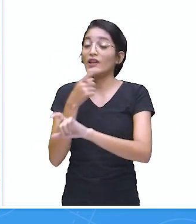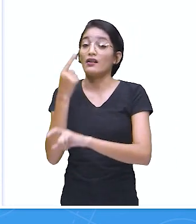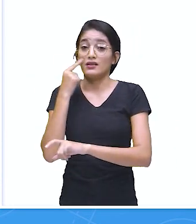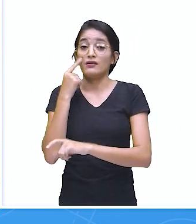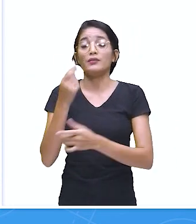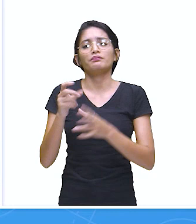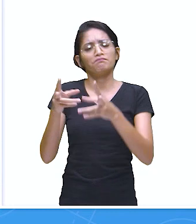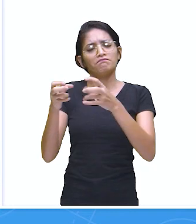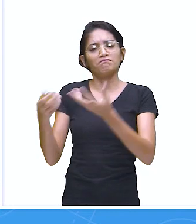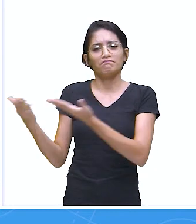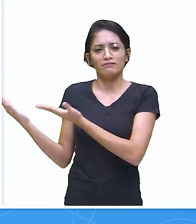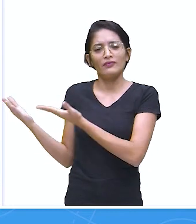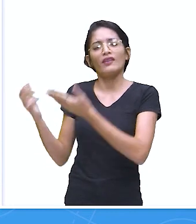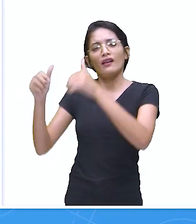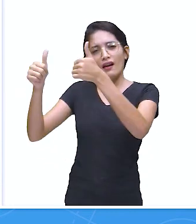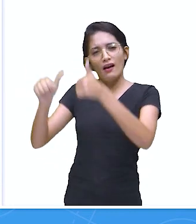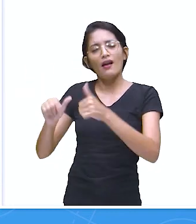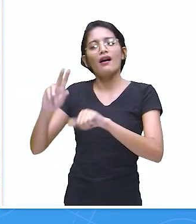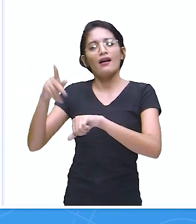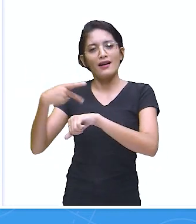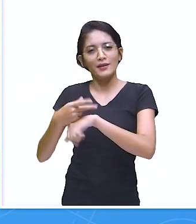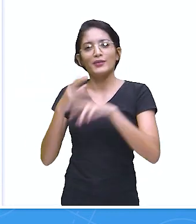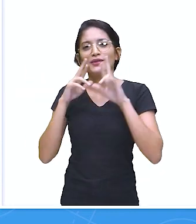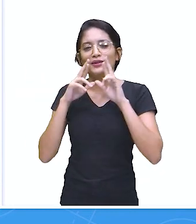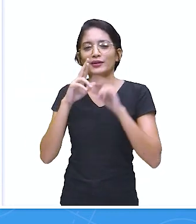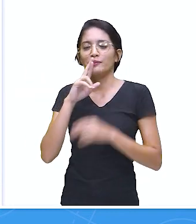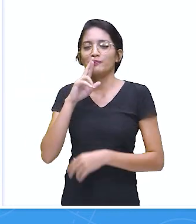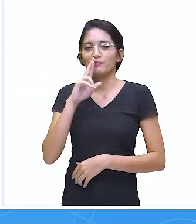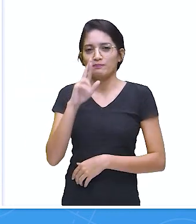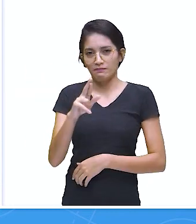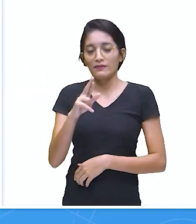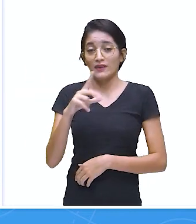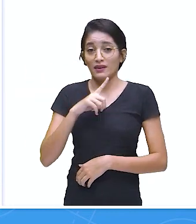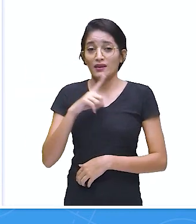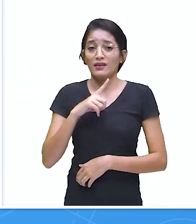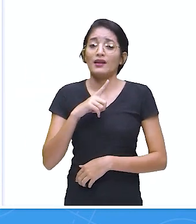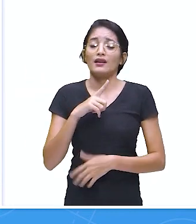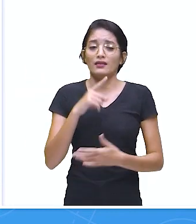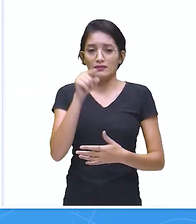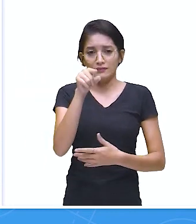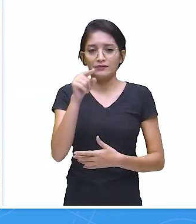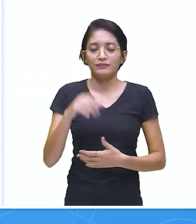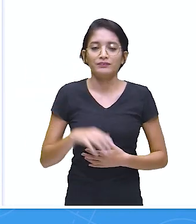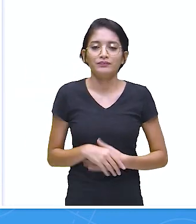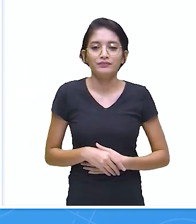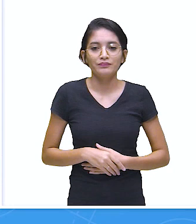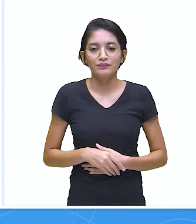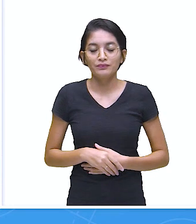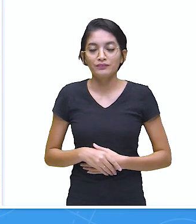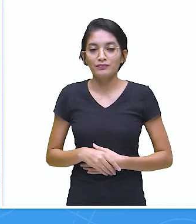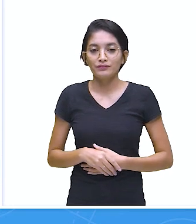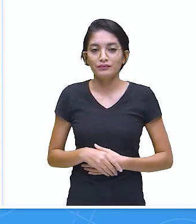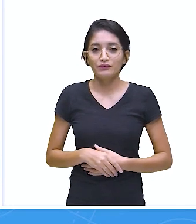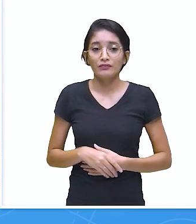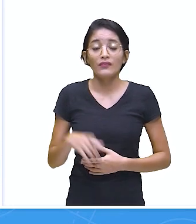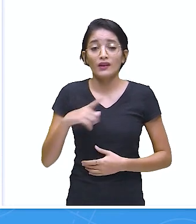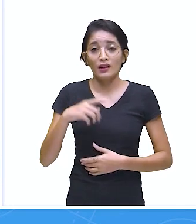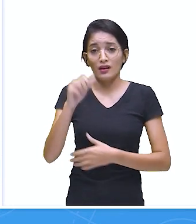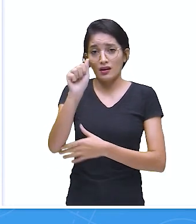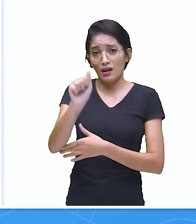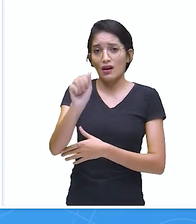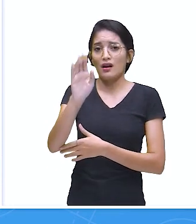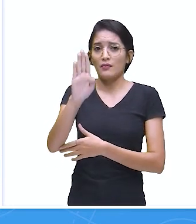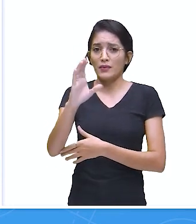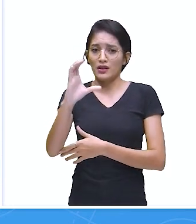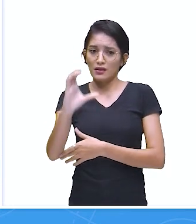aí, vai analisar e vai responder, que nós temos aí esses itens. Olha só os itens da resposta. A, B e C. Aí